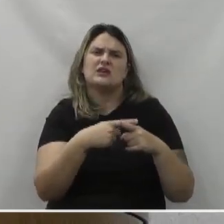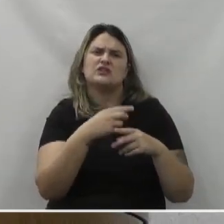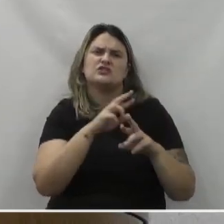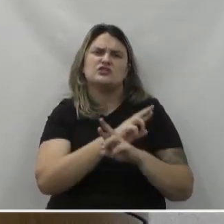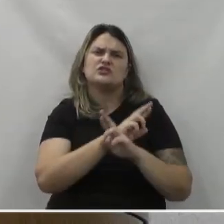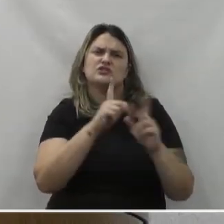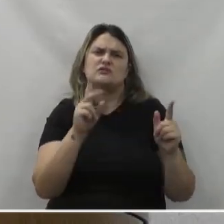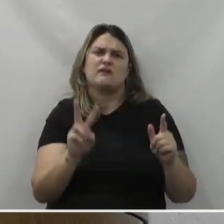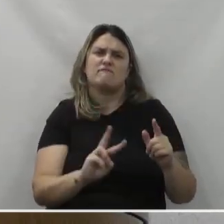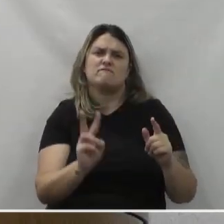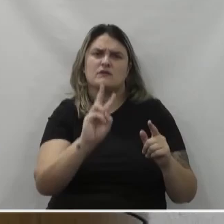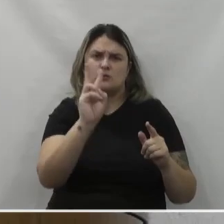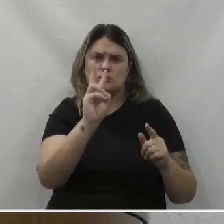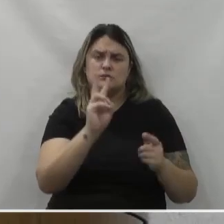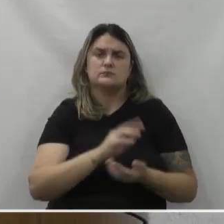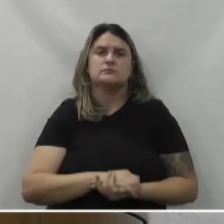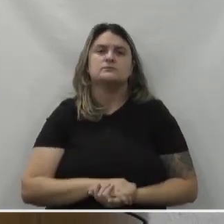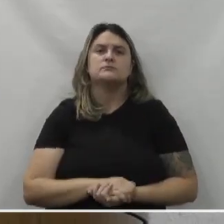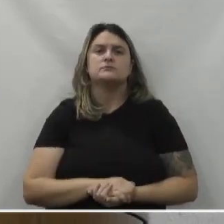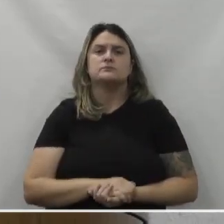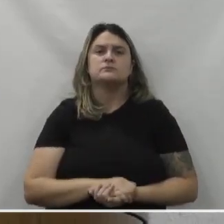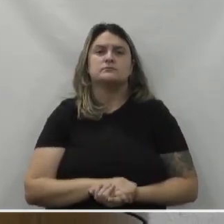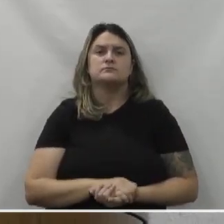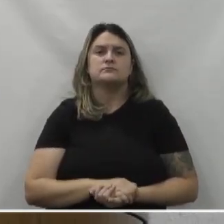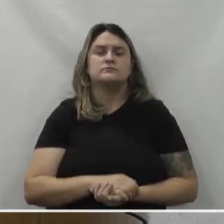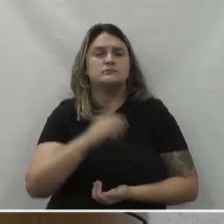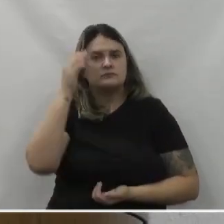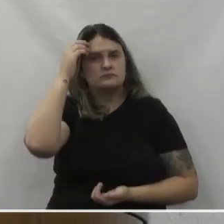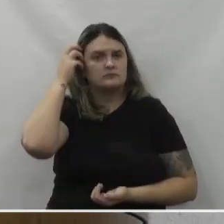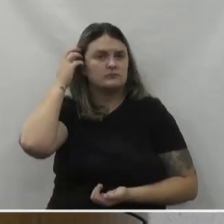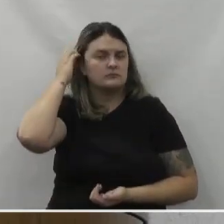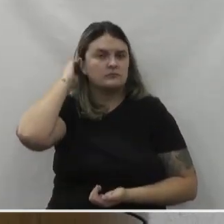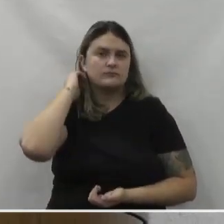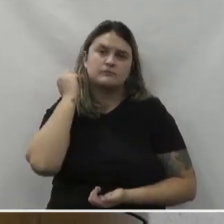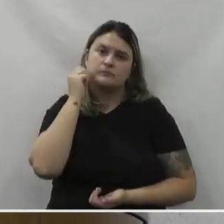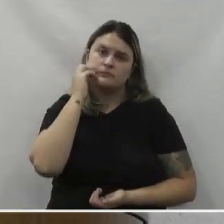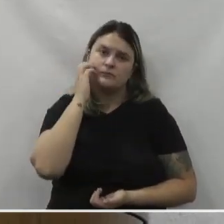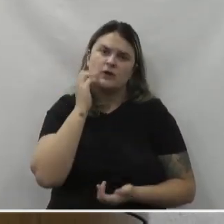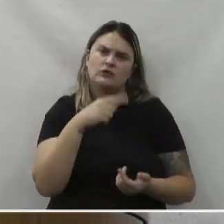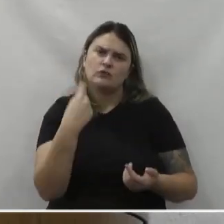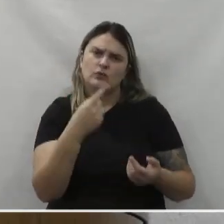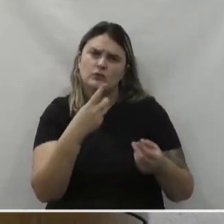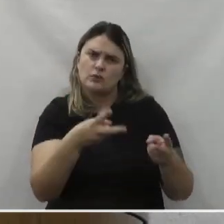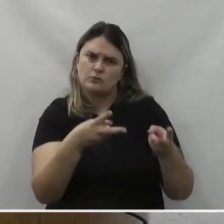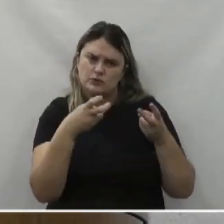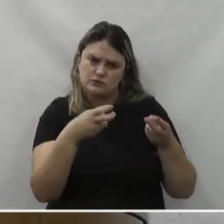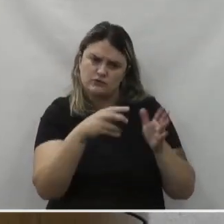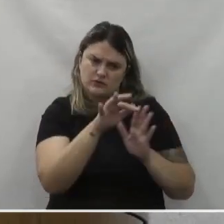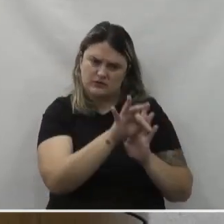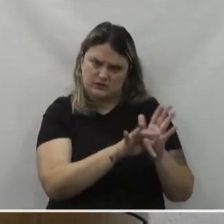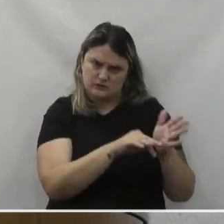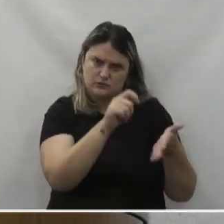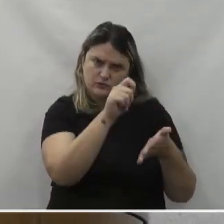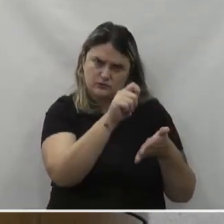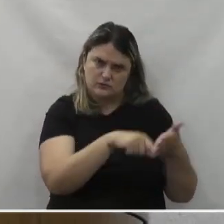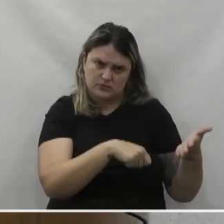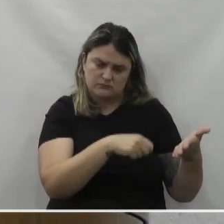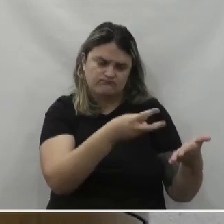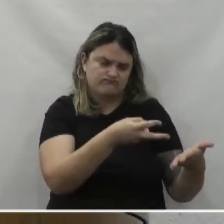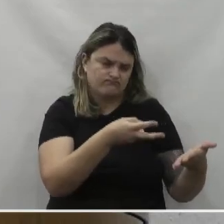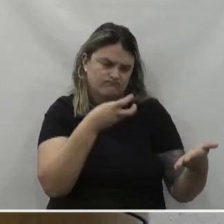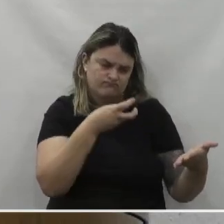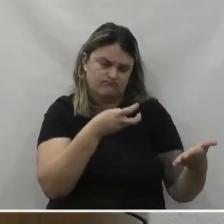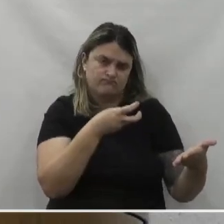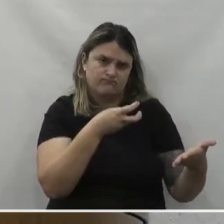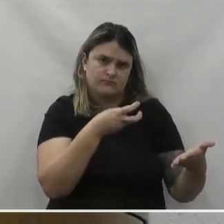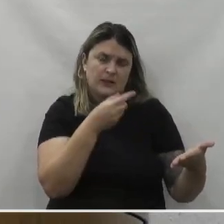discrepância entre os valores. E daí a gente, observando um pouco mais de perto o